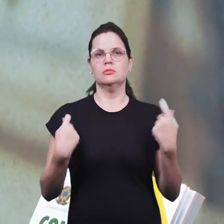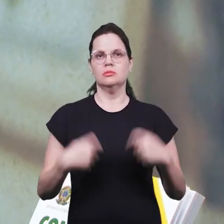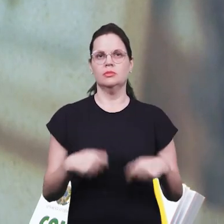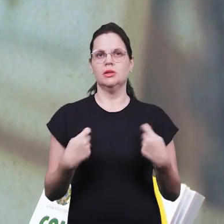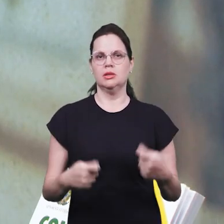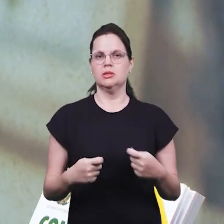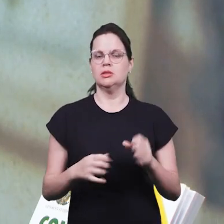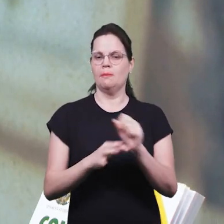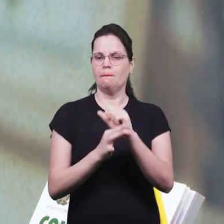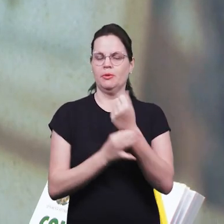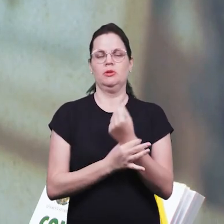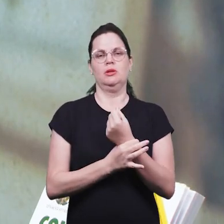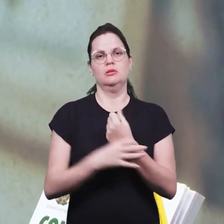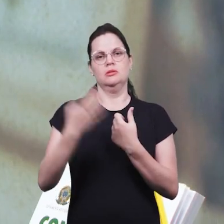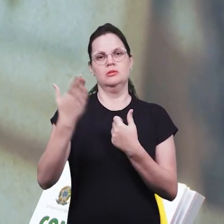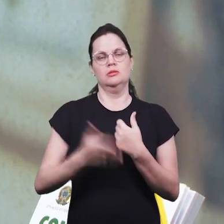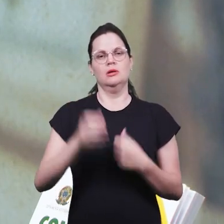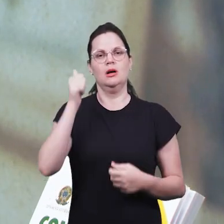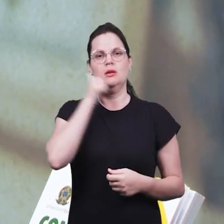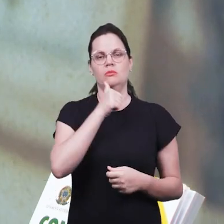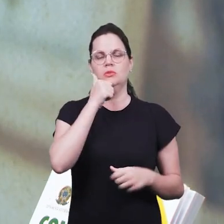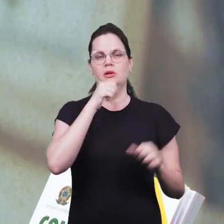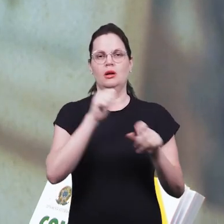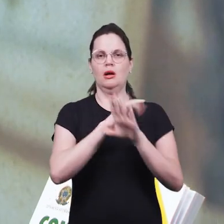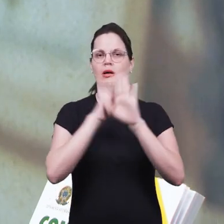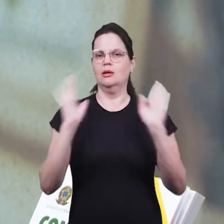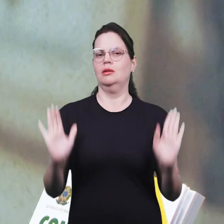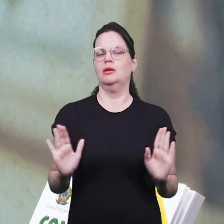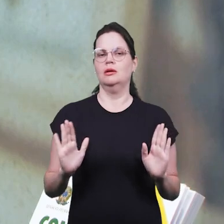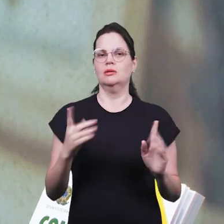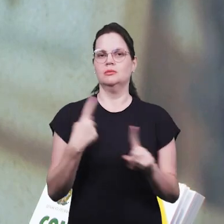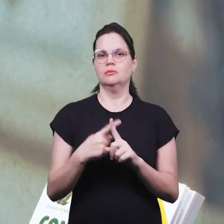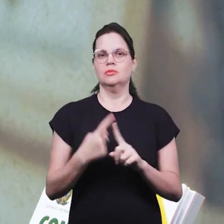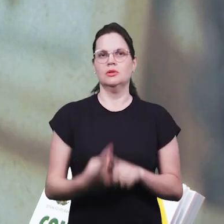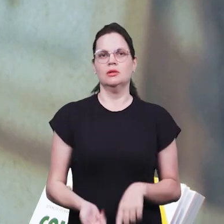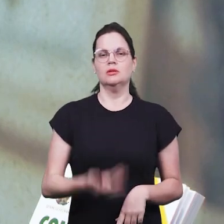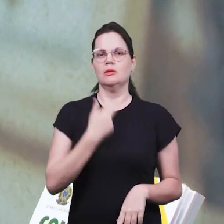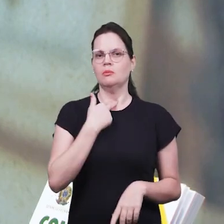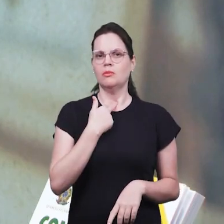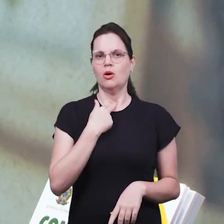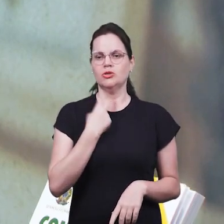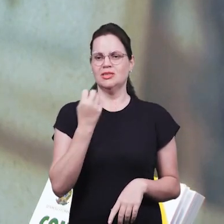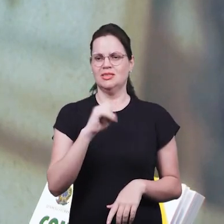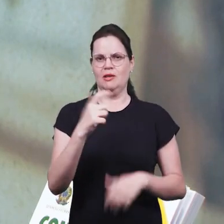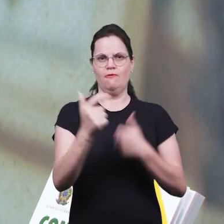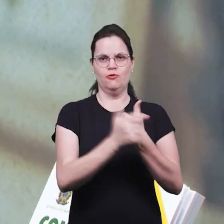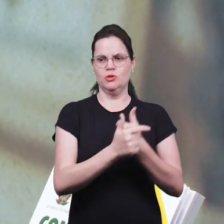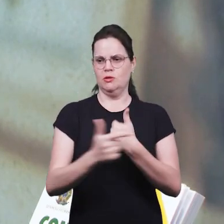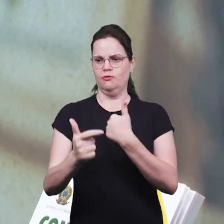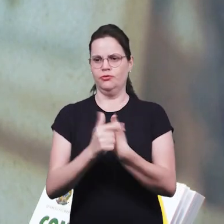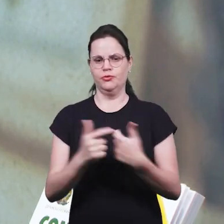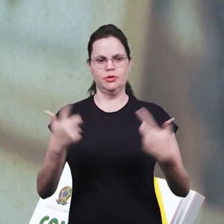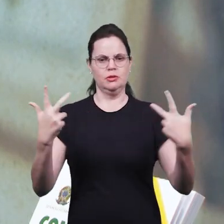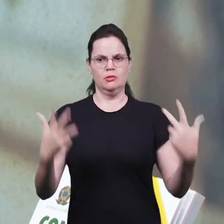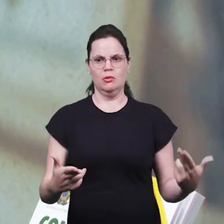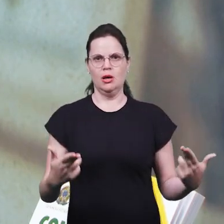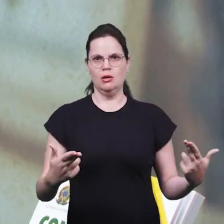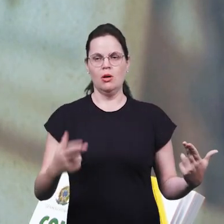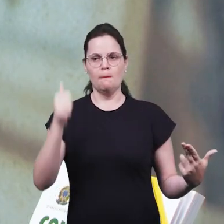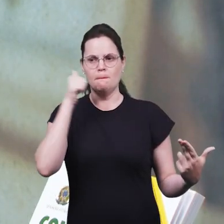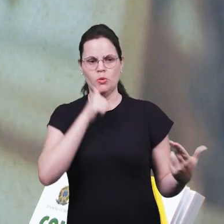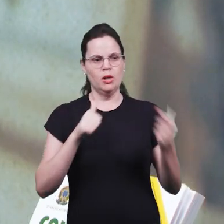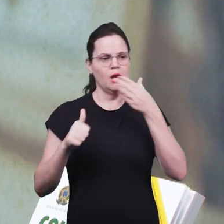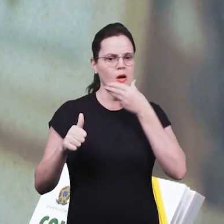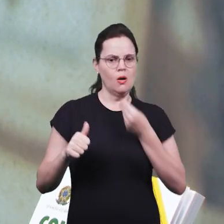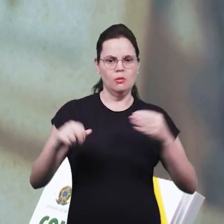preciso dessa proteção de forma clara para que não se tenha mal entendidos na hora de contratar uma mulher no ambiente de